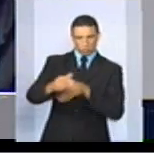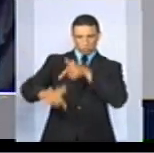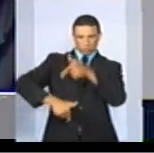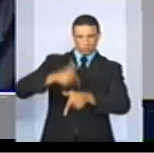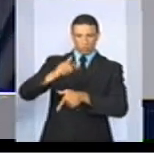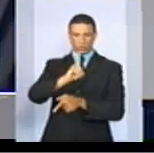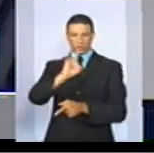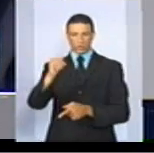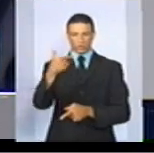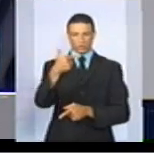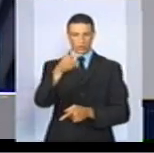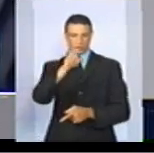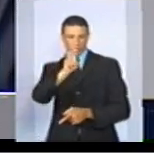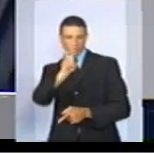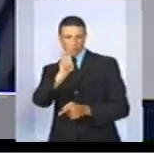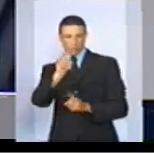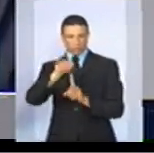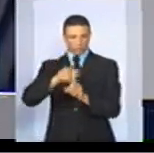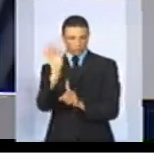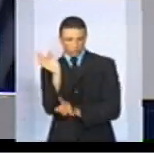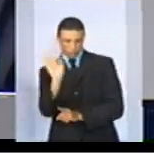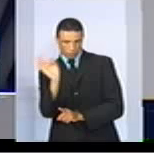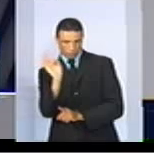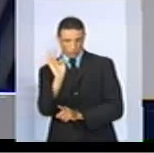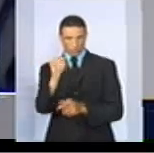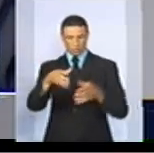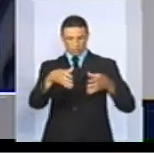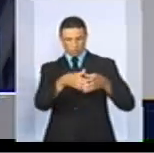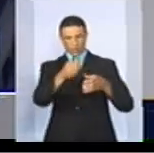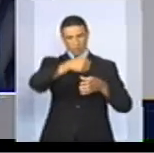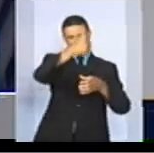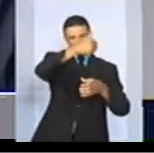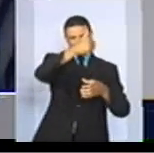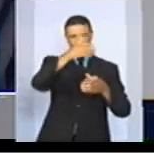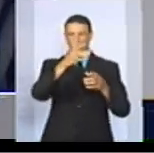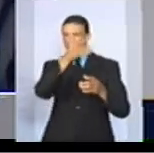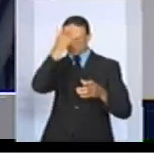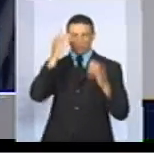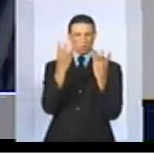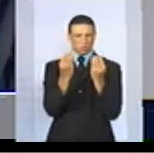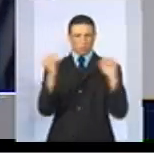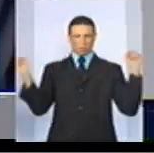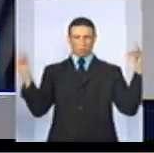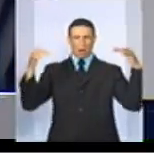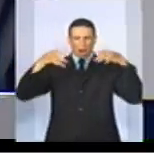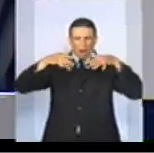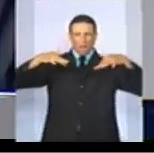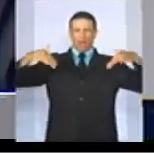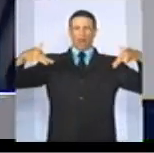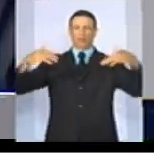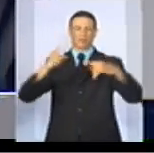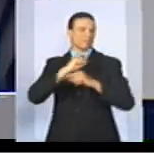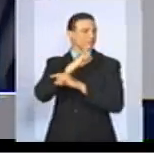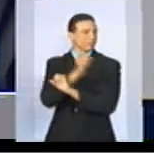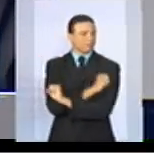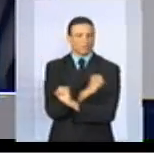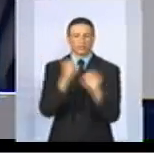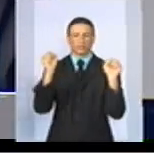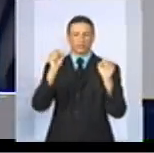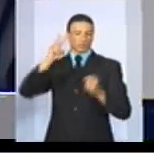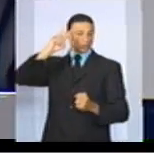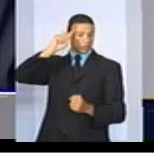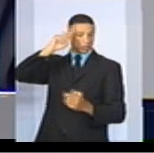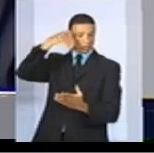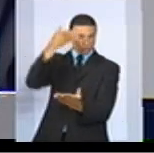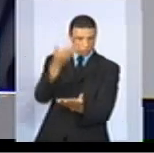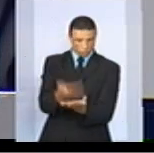dia 25 de fevereiro, que é a segunda etapa, porque não foi possível alocarmos todos no mesmo dia, na segunda-feira próxima, com